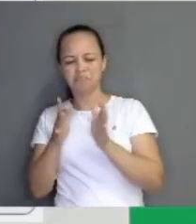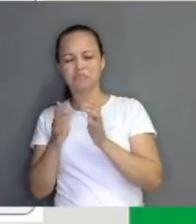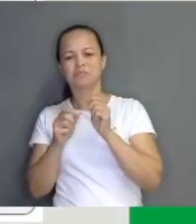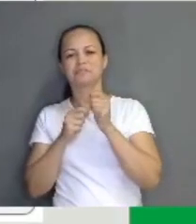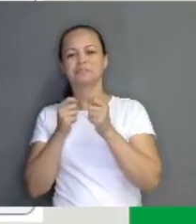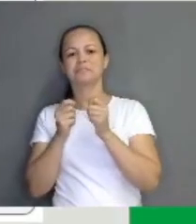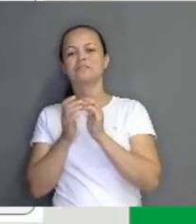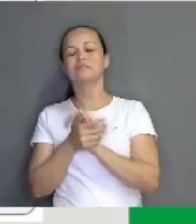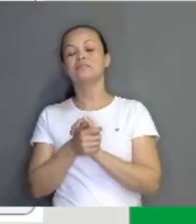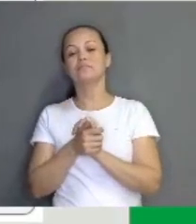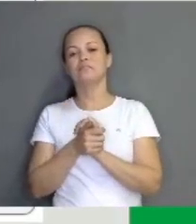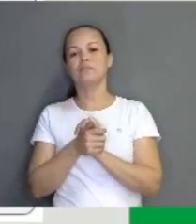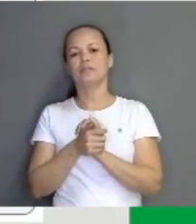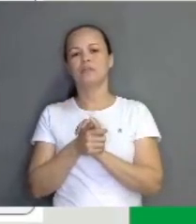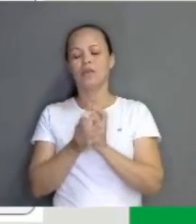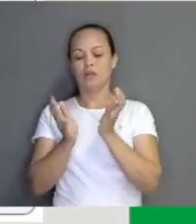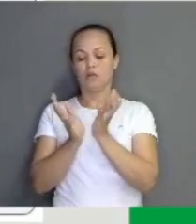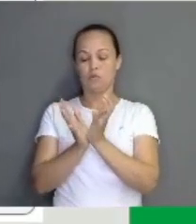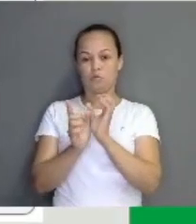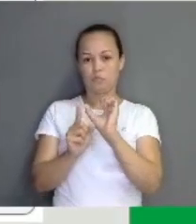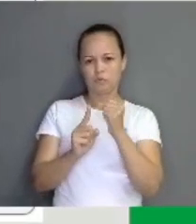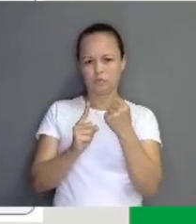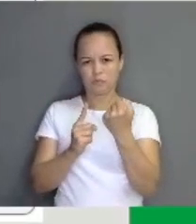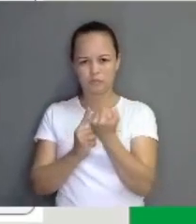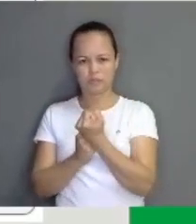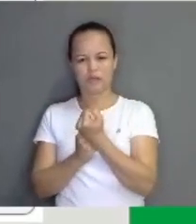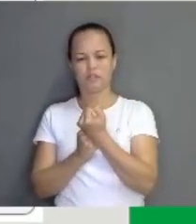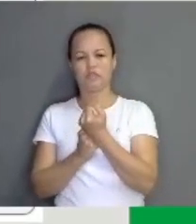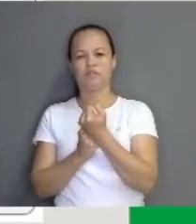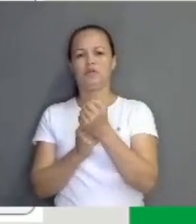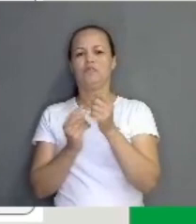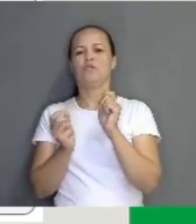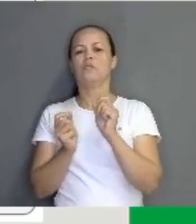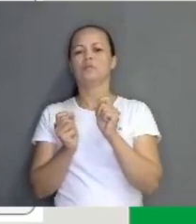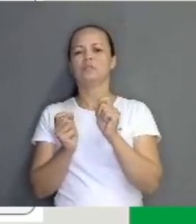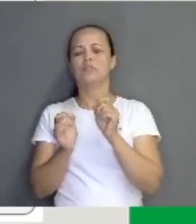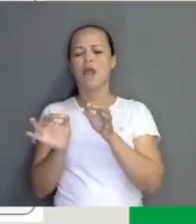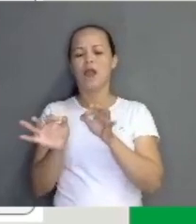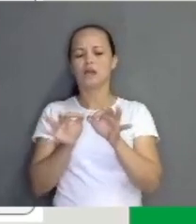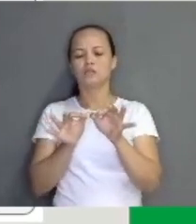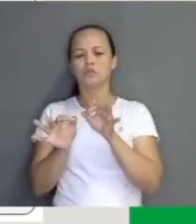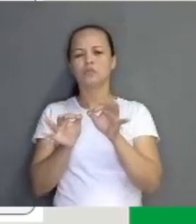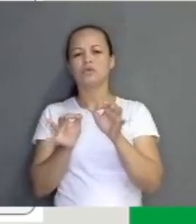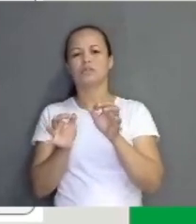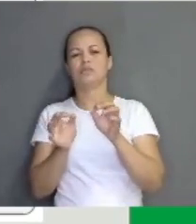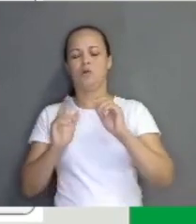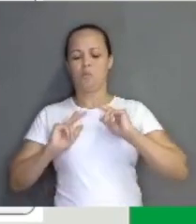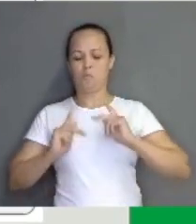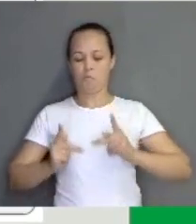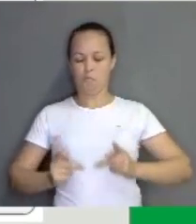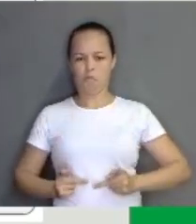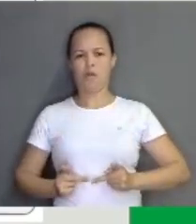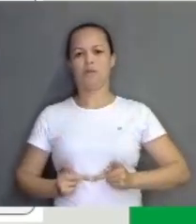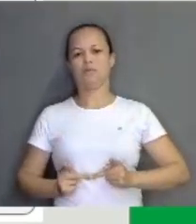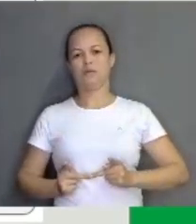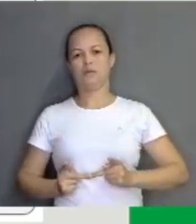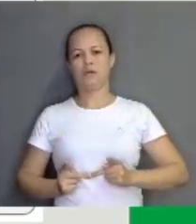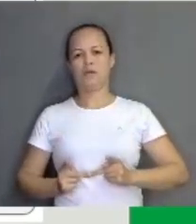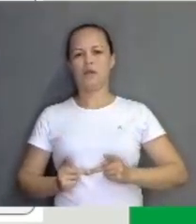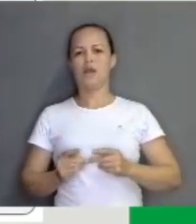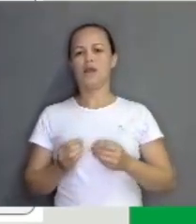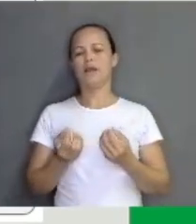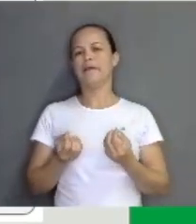Grupos sociais, forma básica de associação humana. É